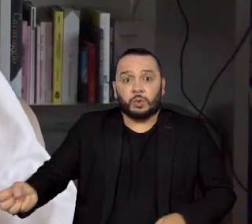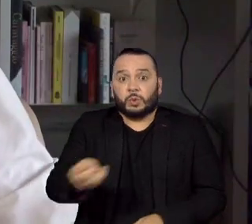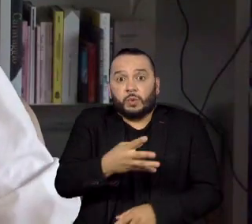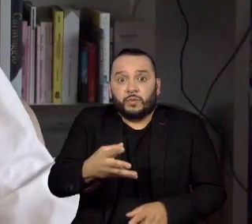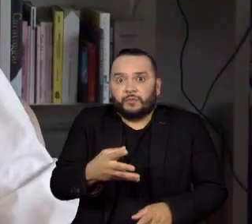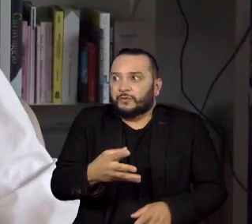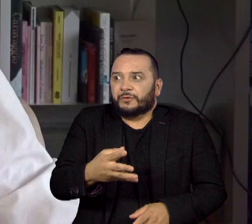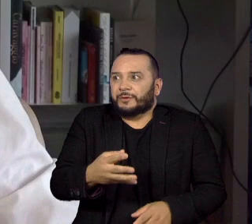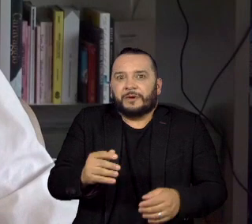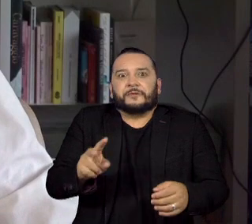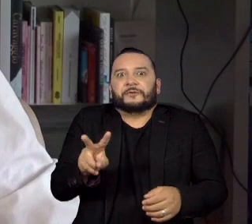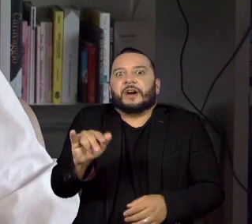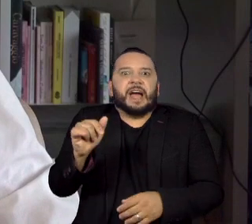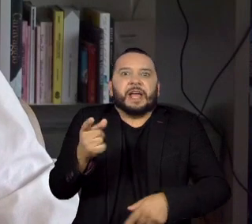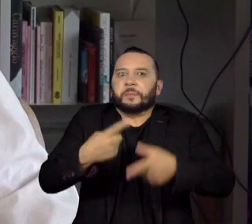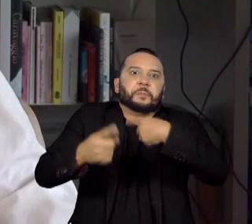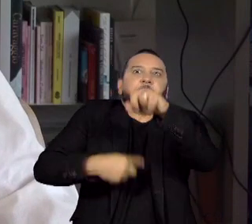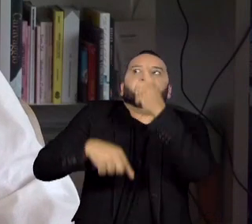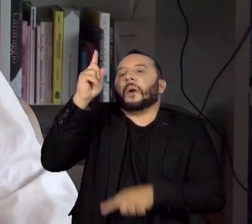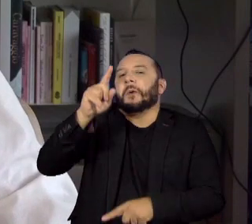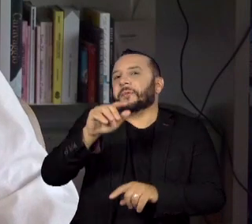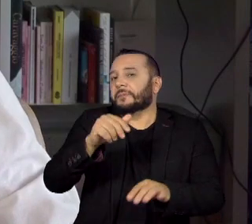progressista, eu acho...